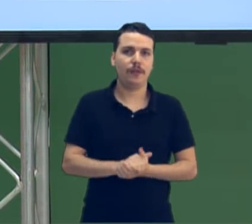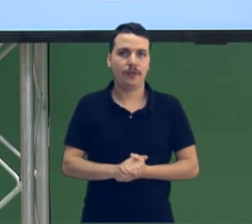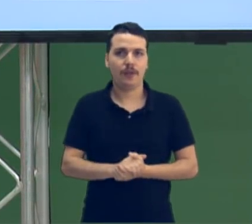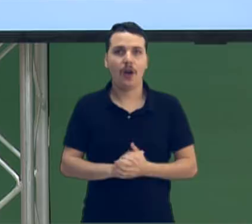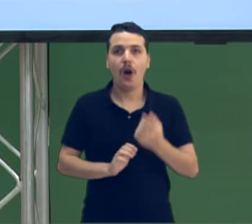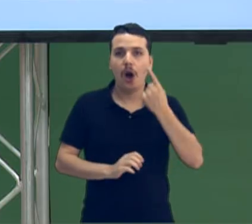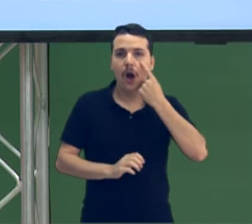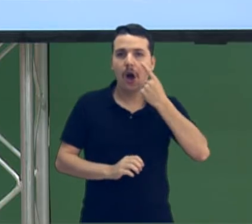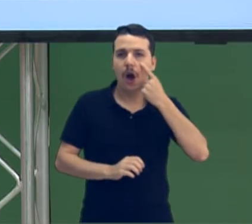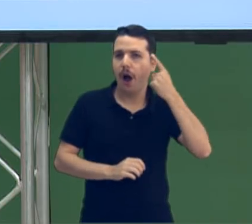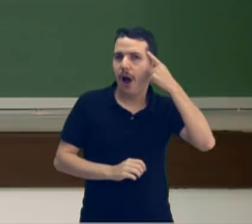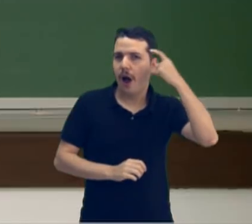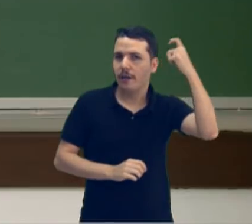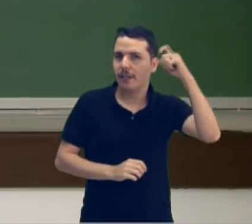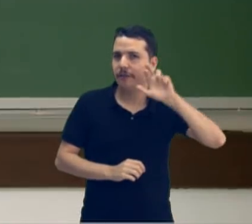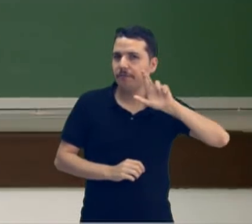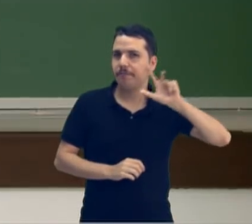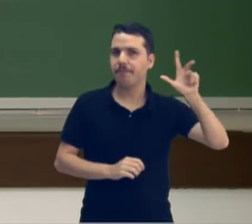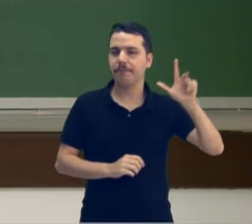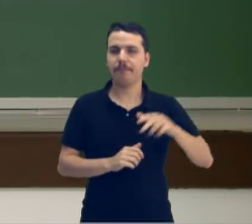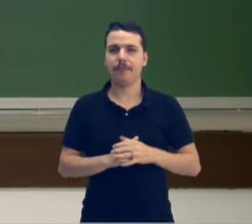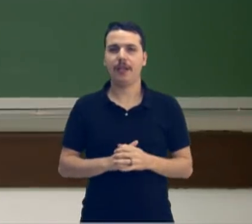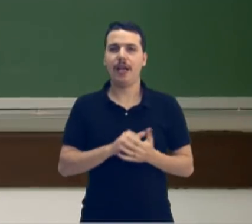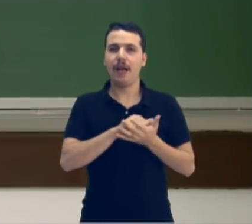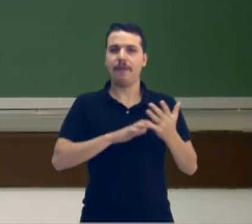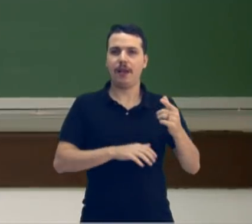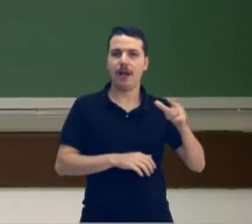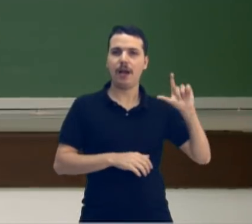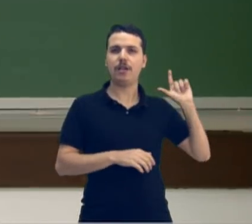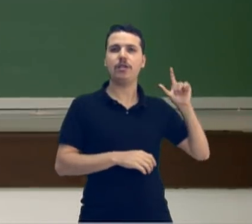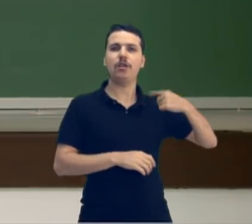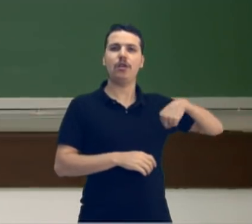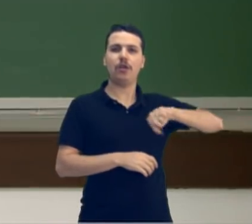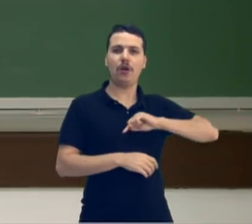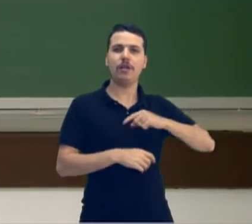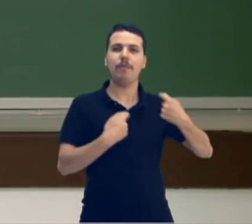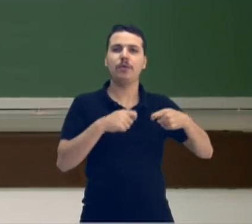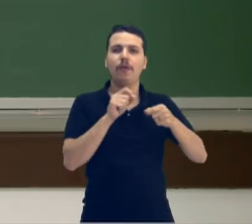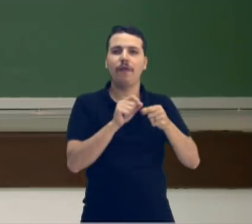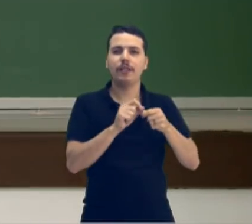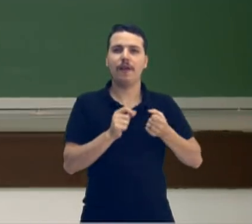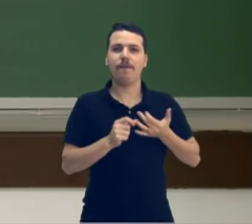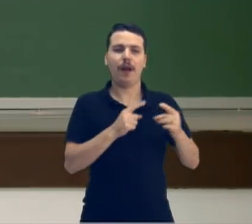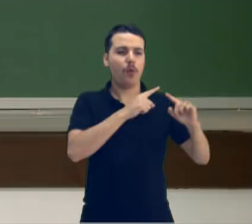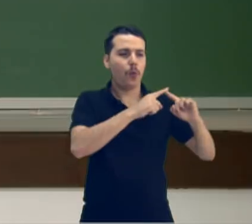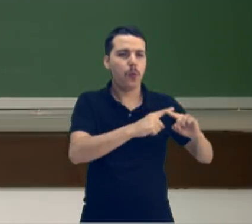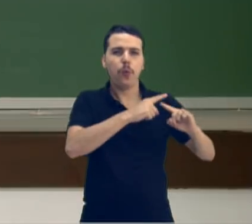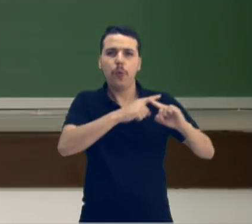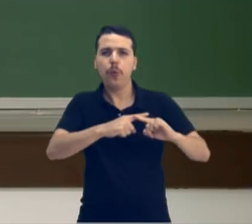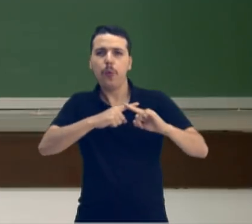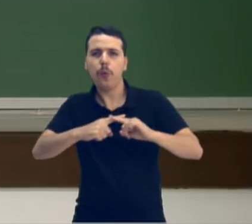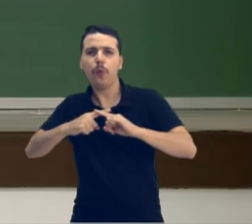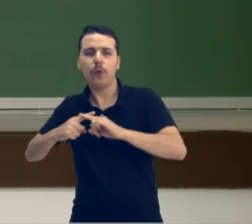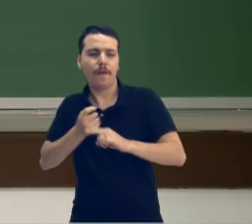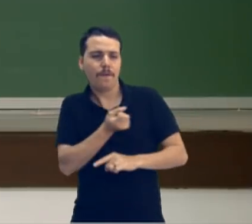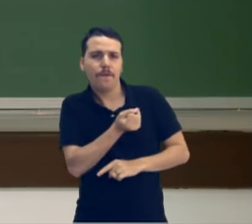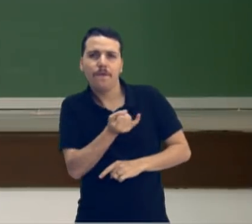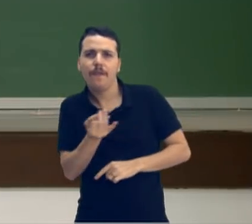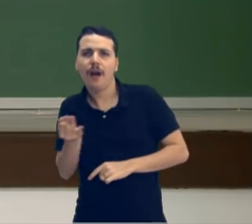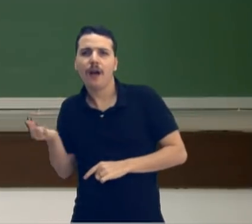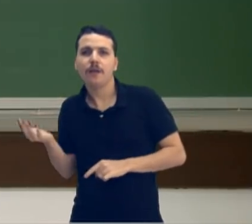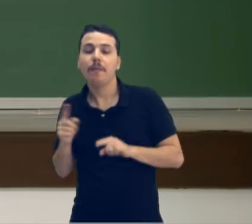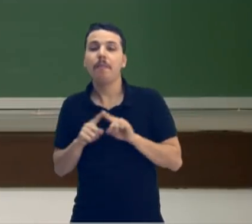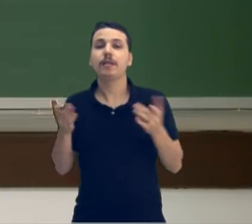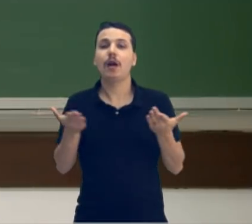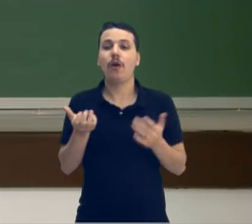só, observa essa ideia. No exercício anterior, a gente precisou fazer vários múltiplos, não é verdade? Só que agora